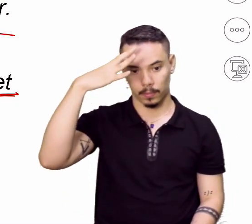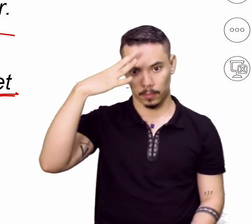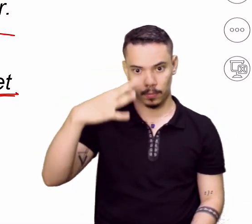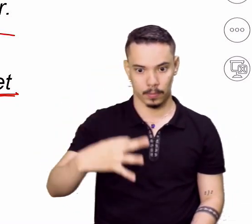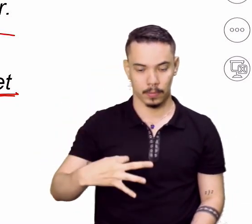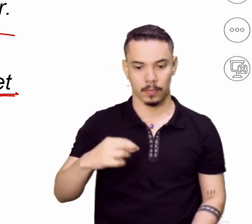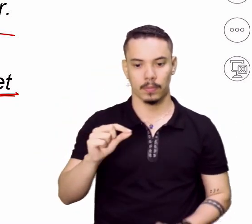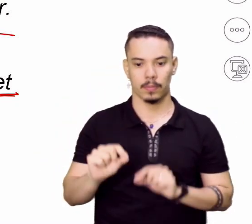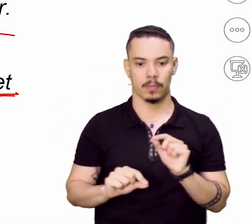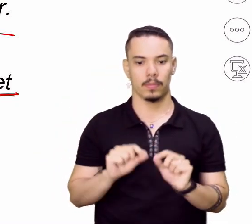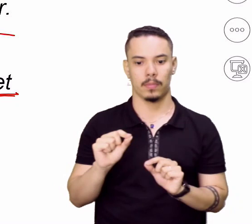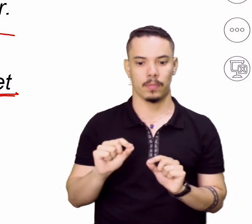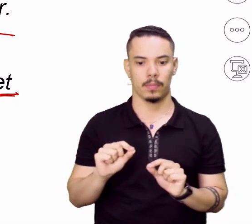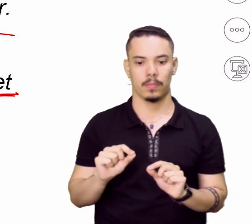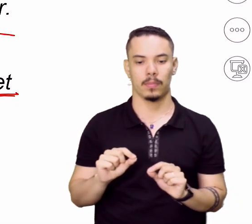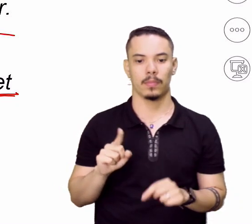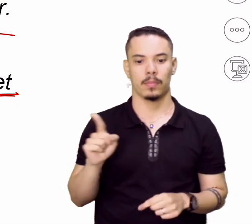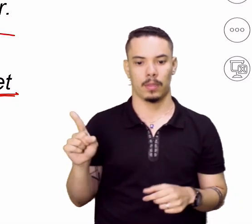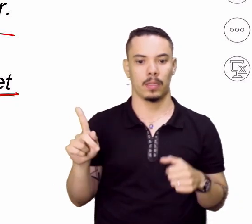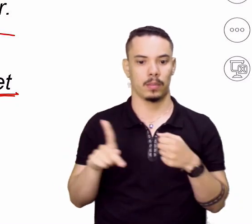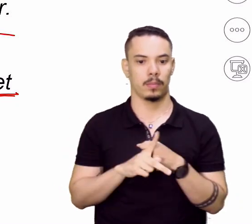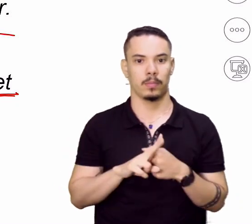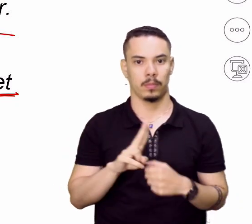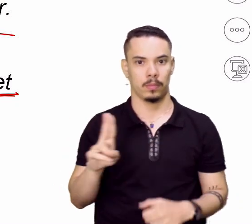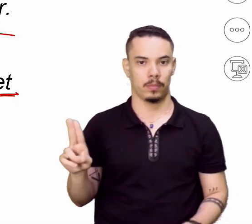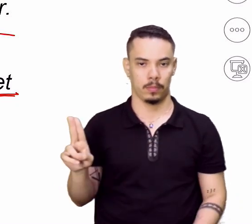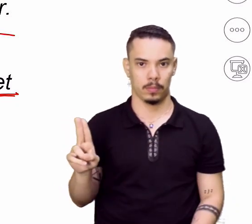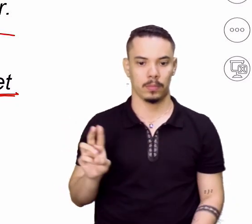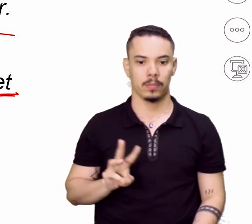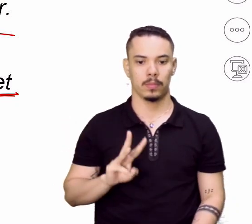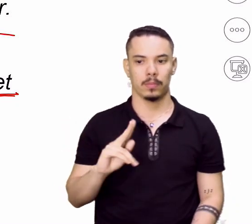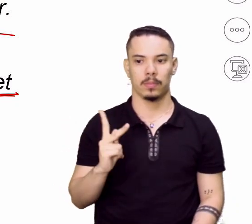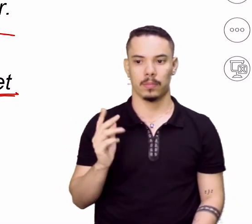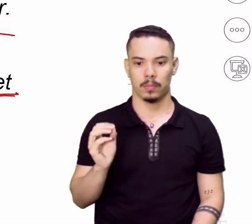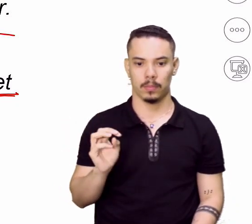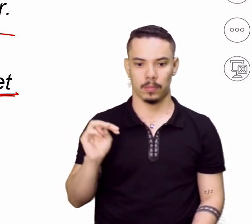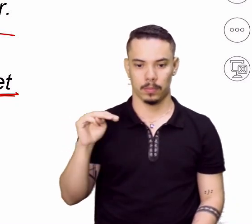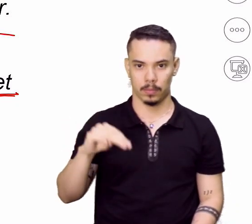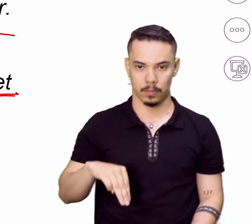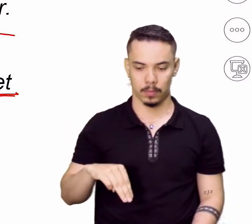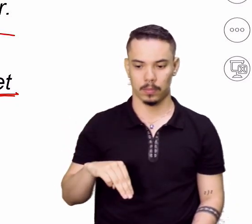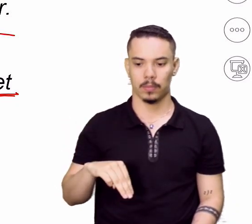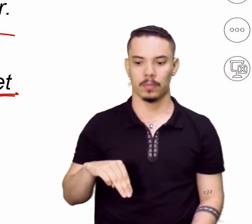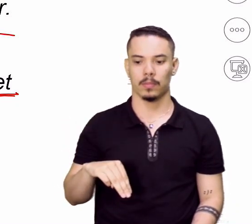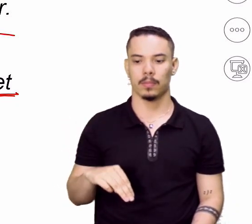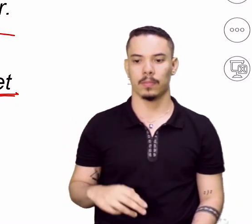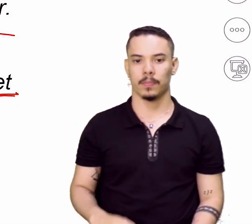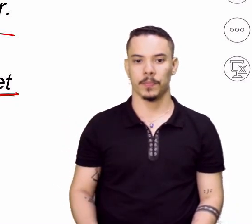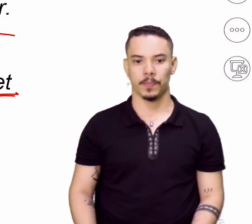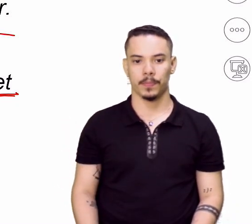whom, que é esse pronome relativo aqui, ele vai ser